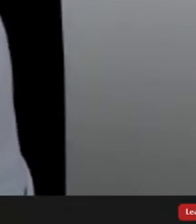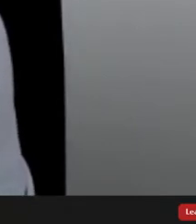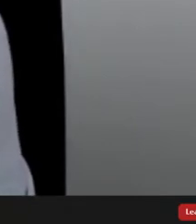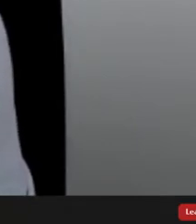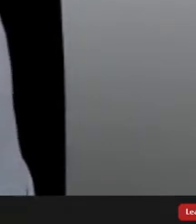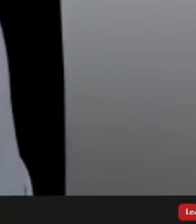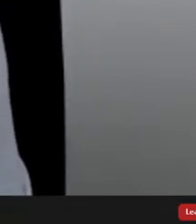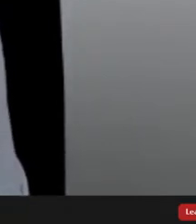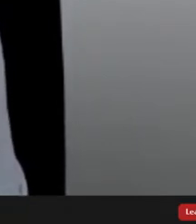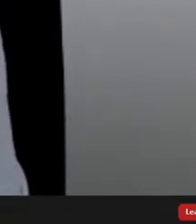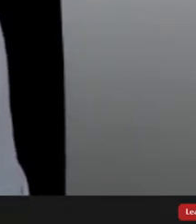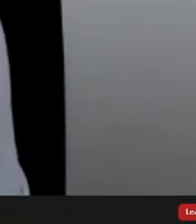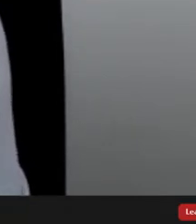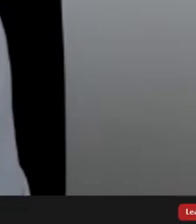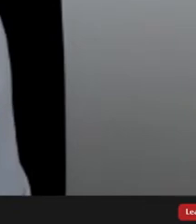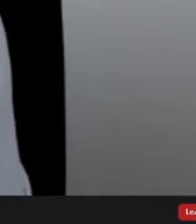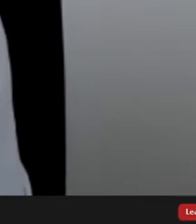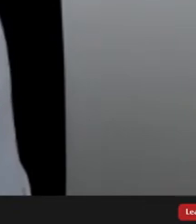pela pandemia.